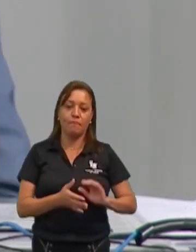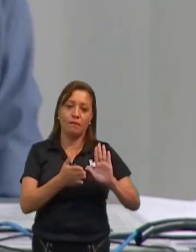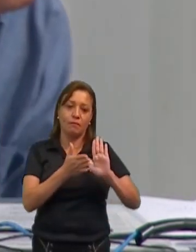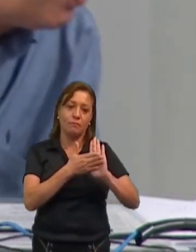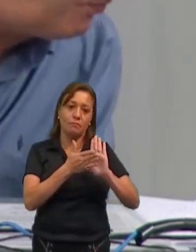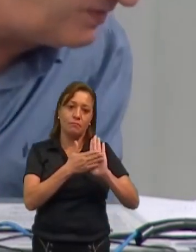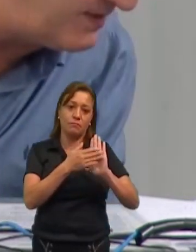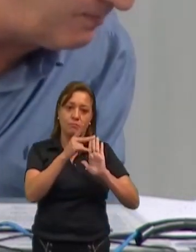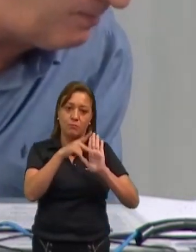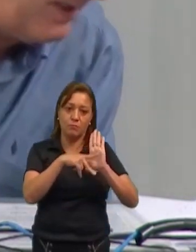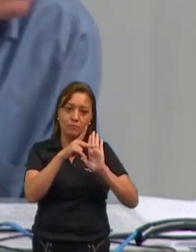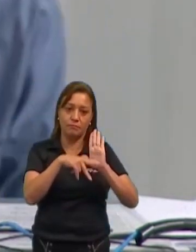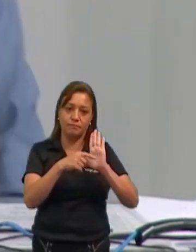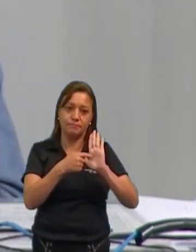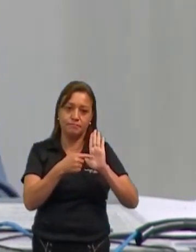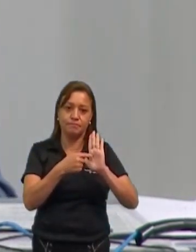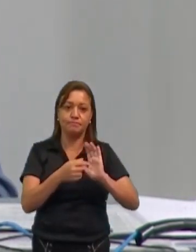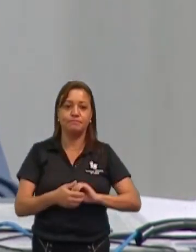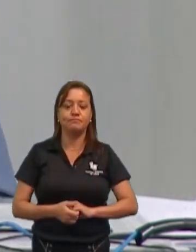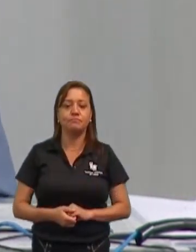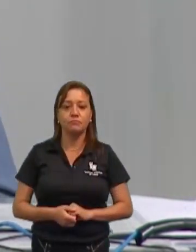processo.